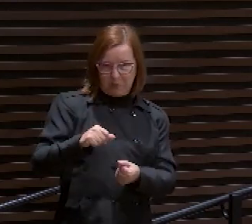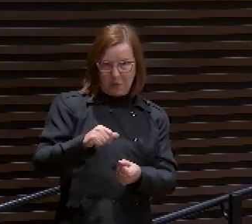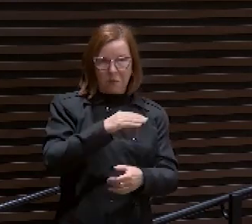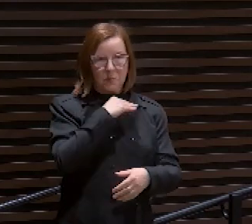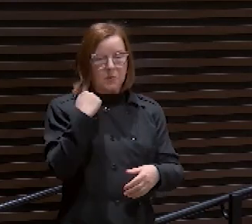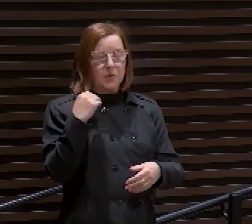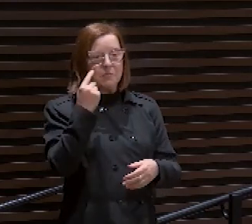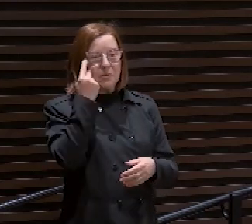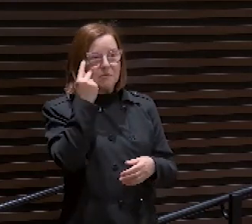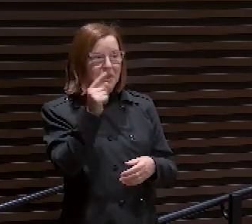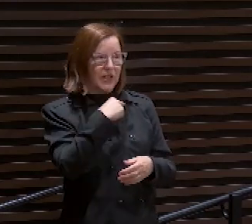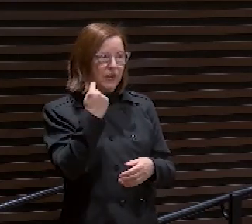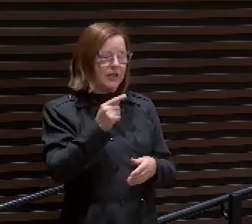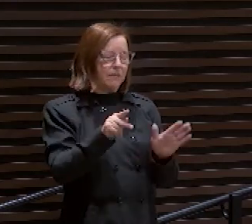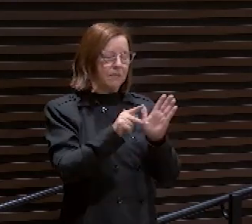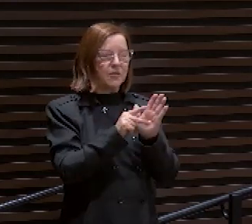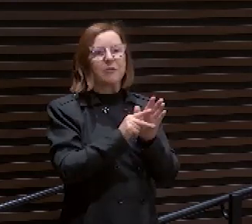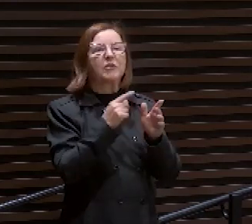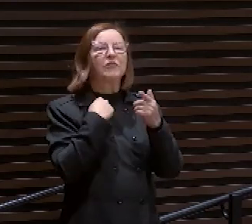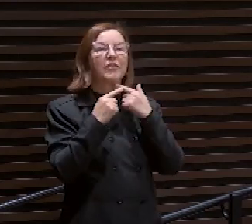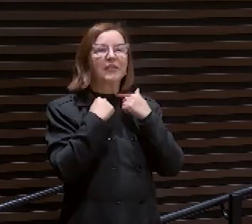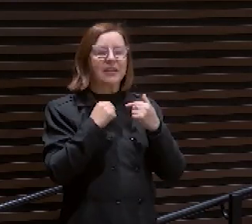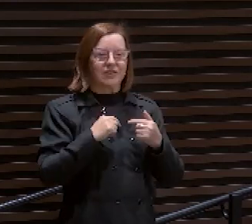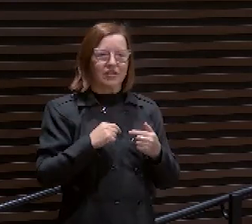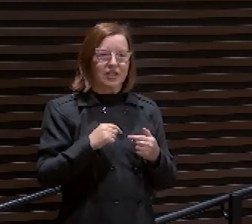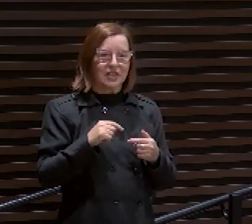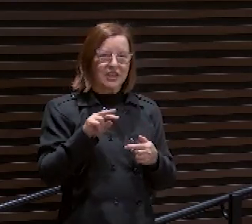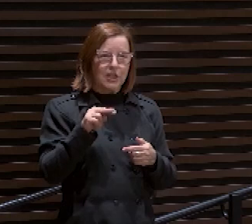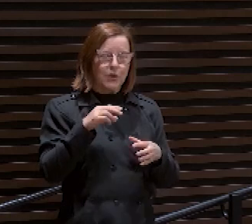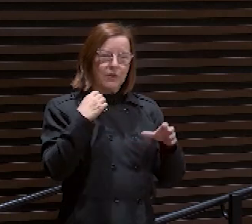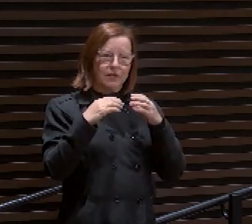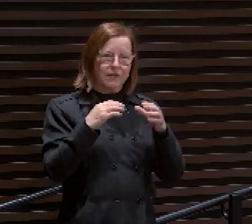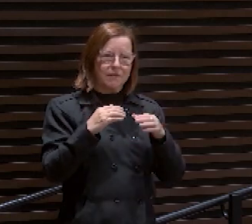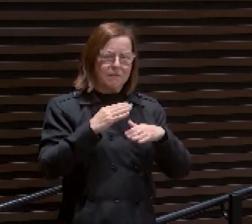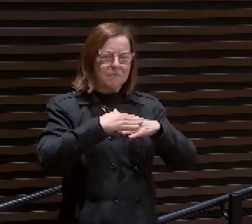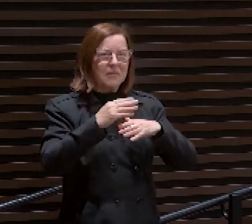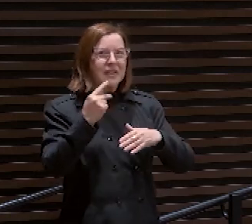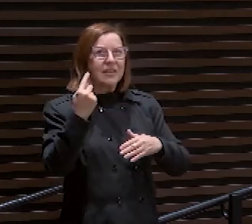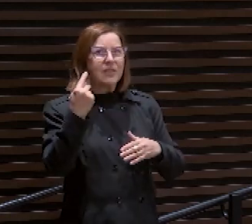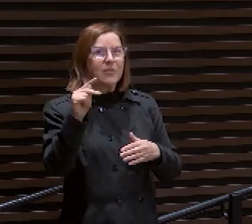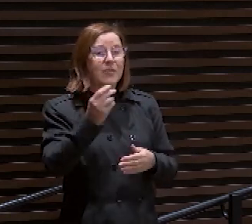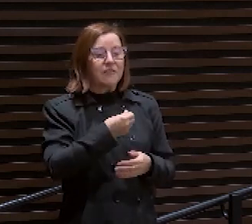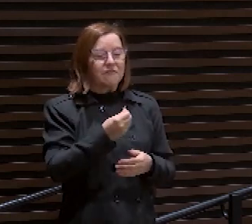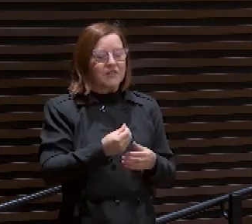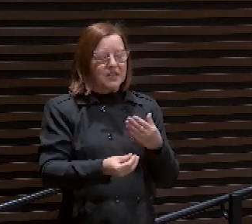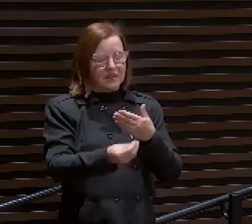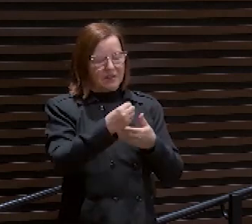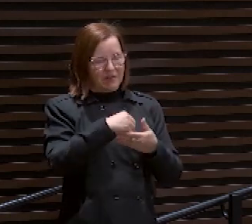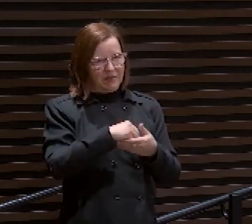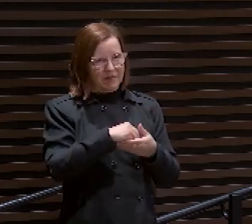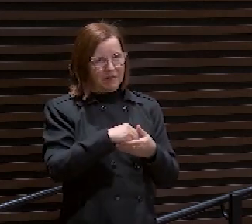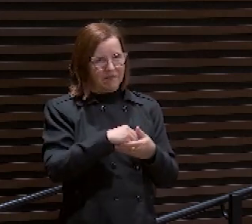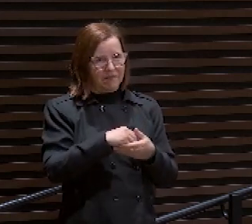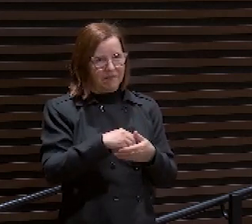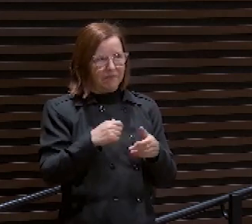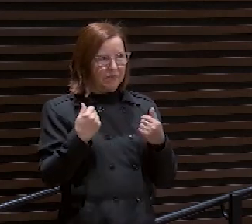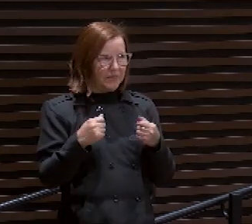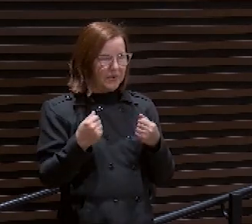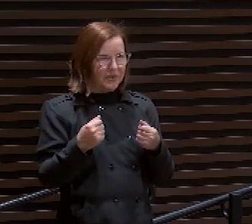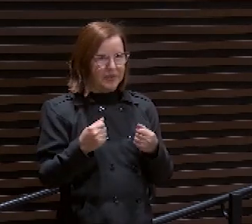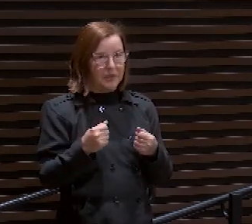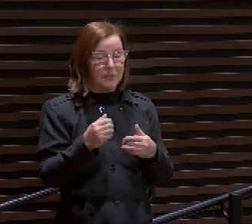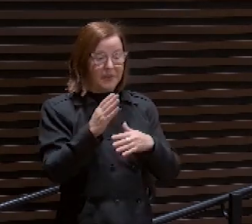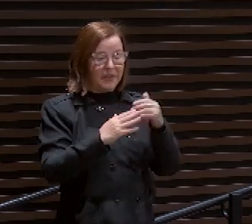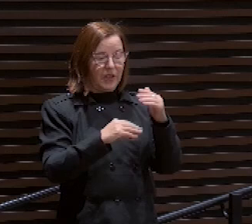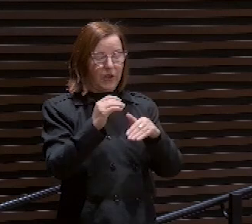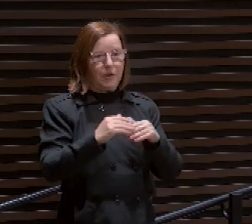música maravilhosa do irmão, mais da tua vida em nós. Nós precisamos passar por esse tratamento diário da cruz. A obra de